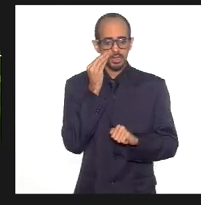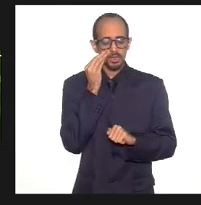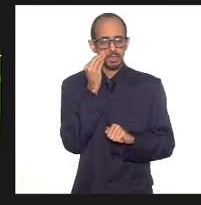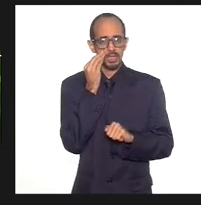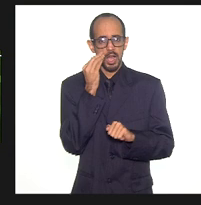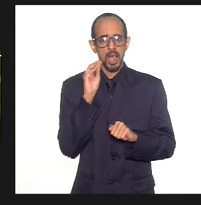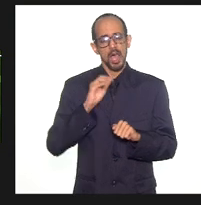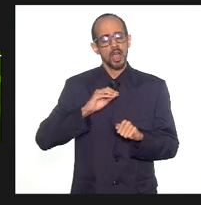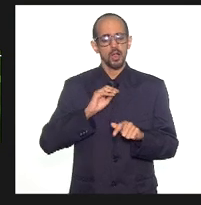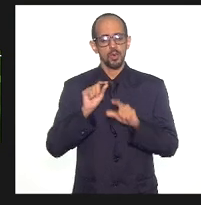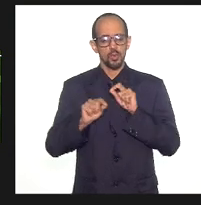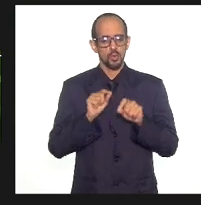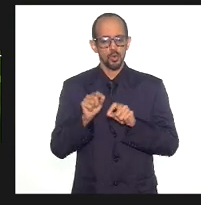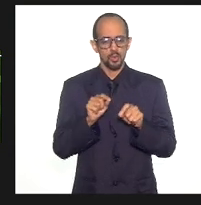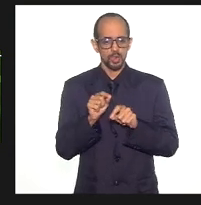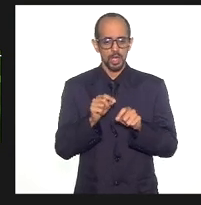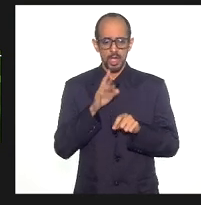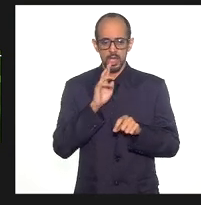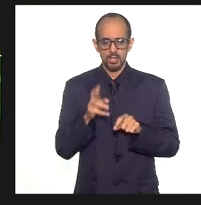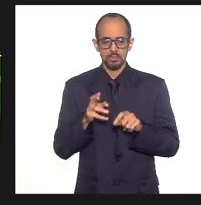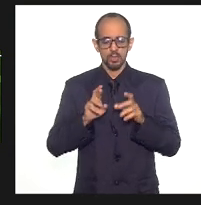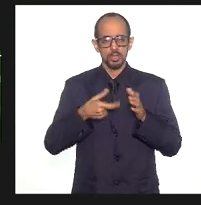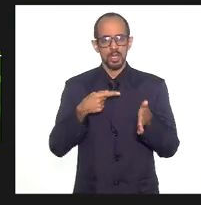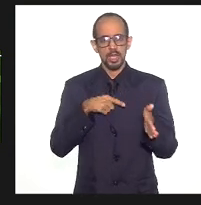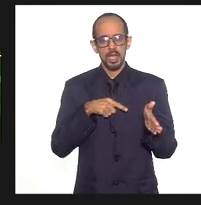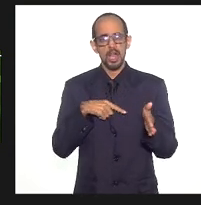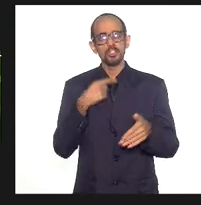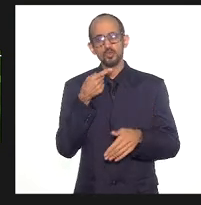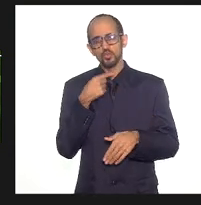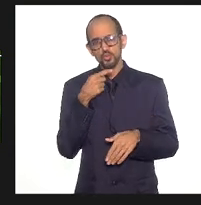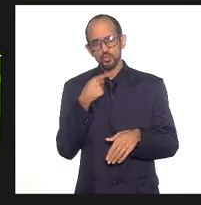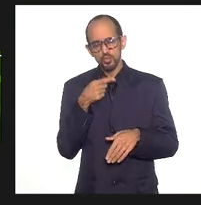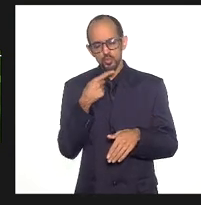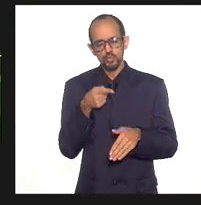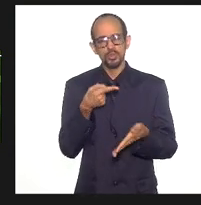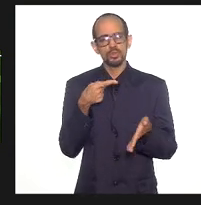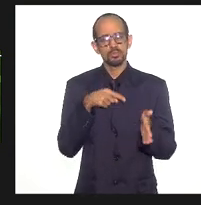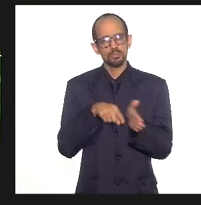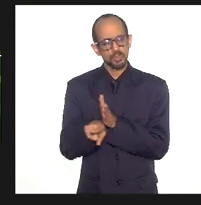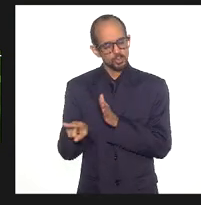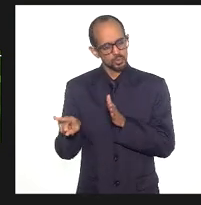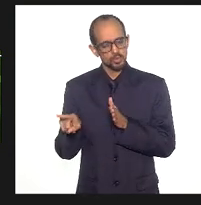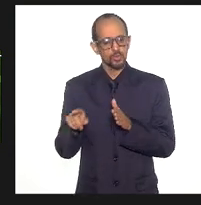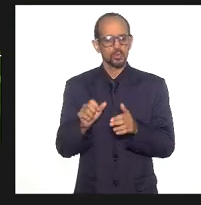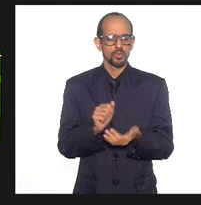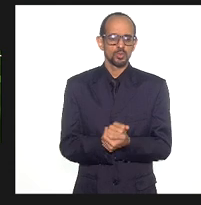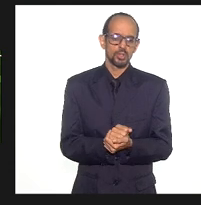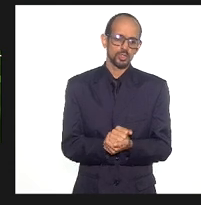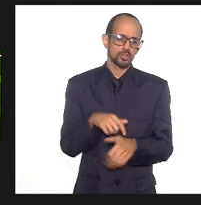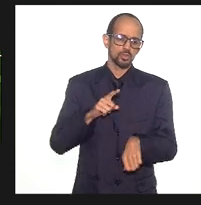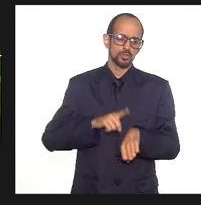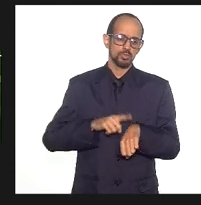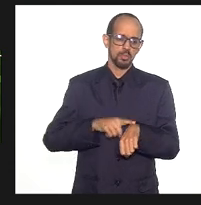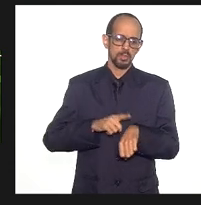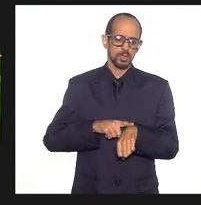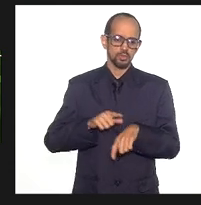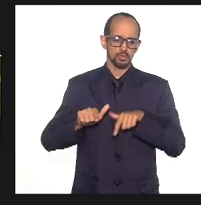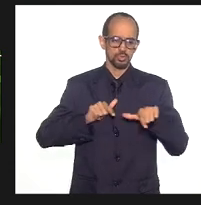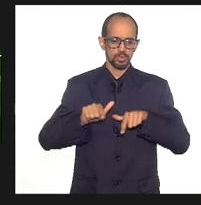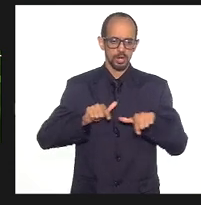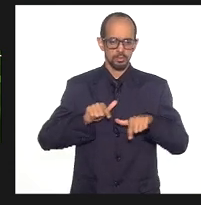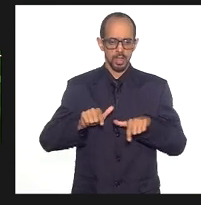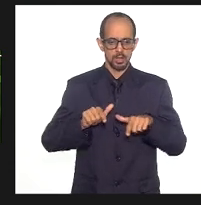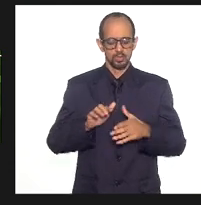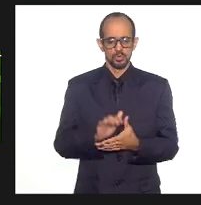endereçar as perguntas, as questões, as falas e indagações que foram feitas ao longo dos trabalhos e também constantes do ofício, como